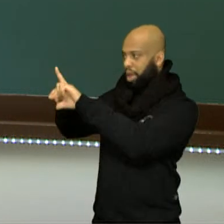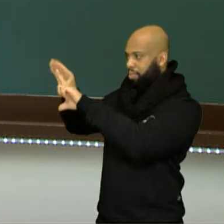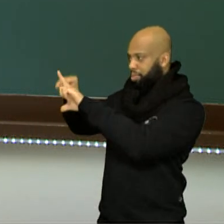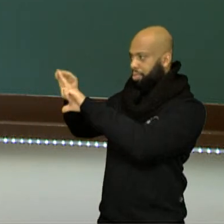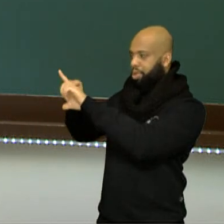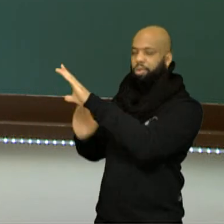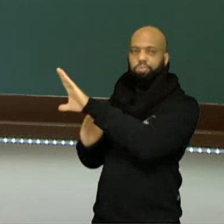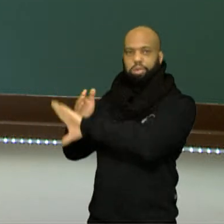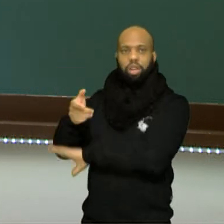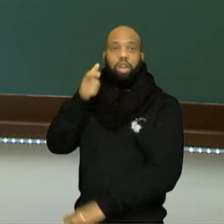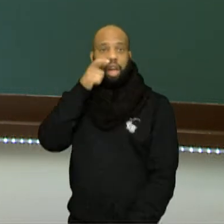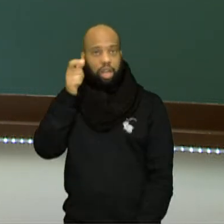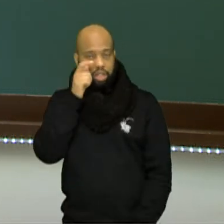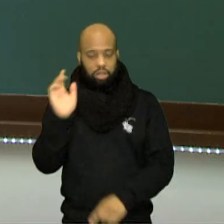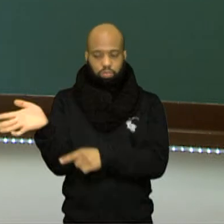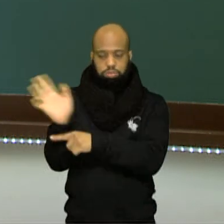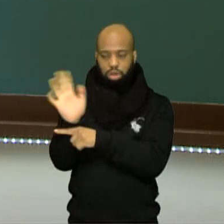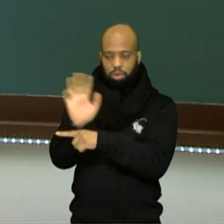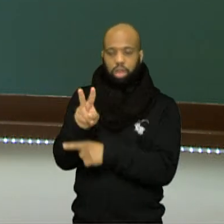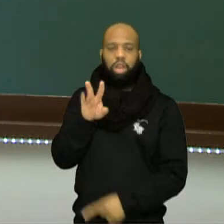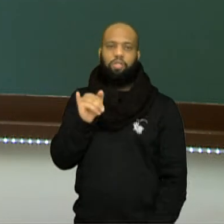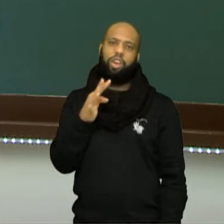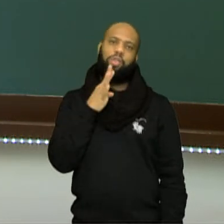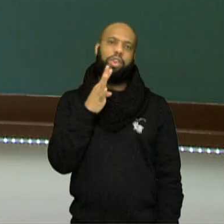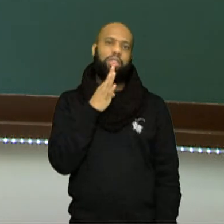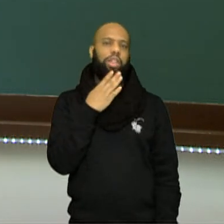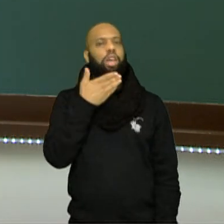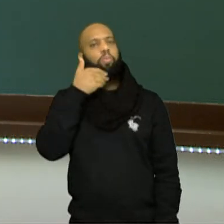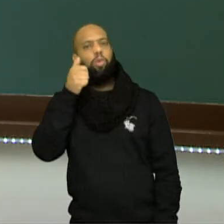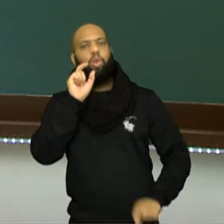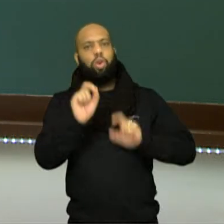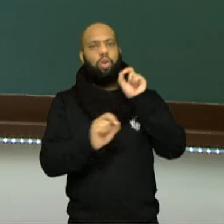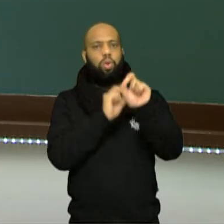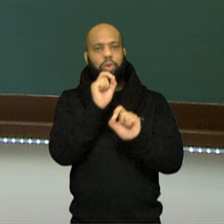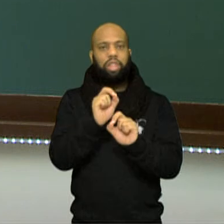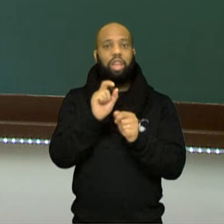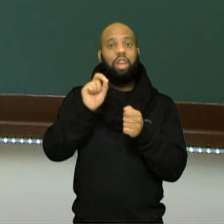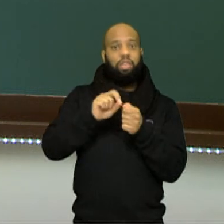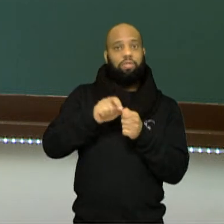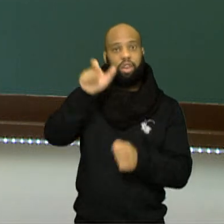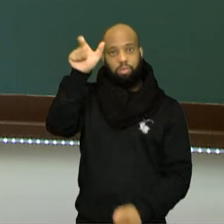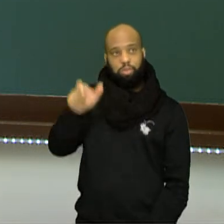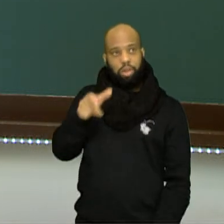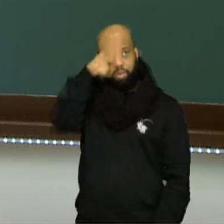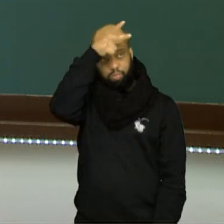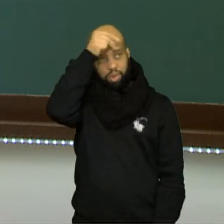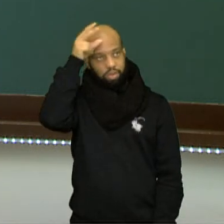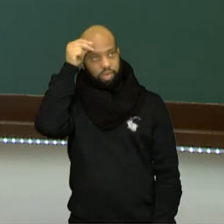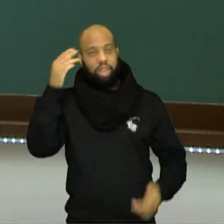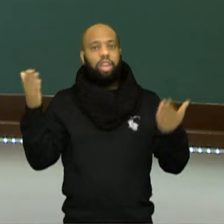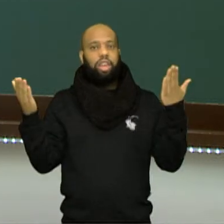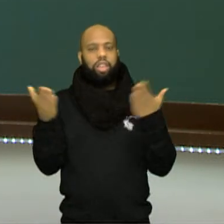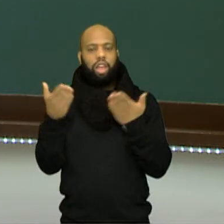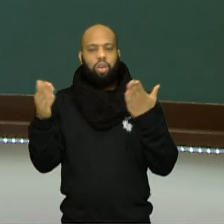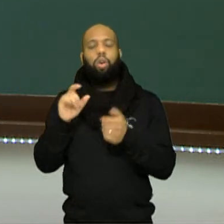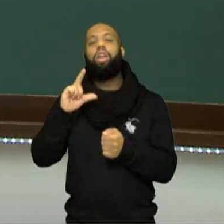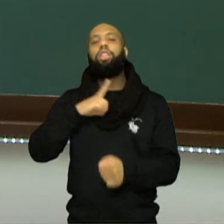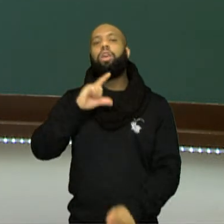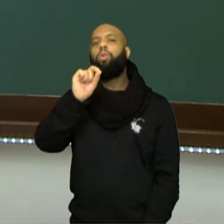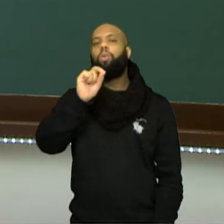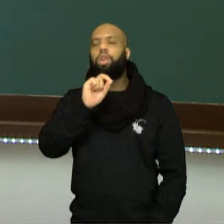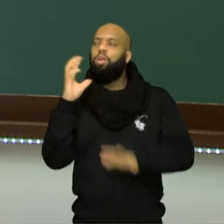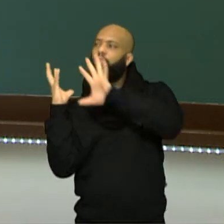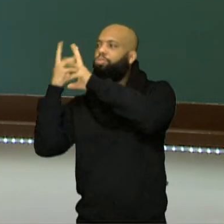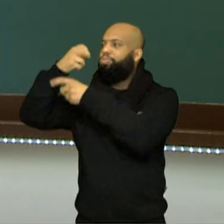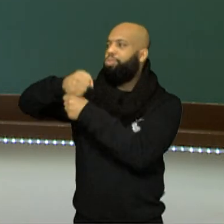tela, assista ao vídeo para conhecer melhor as funções do prefeito. Vamos agora para a revisão da aula